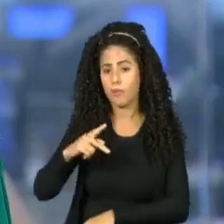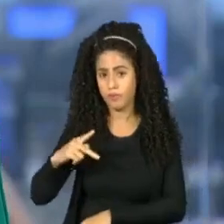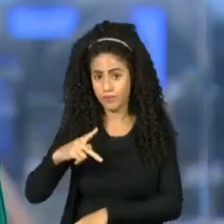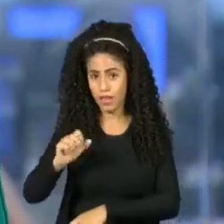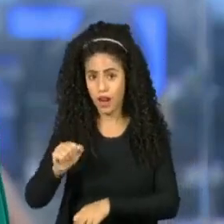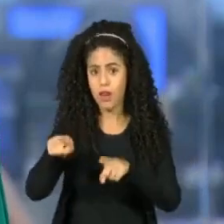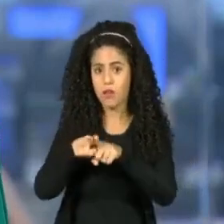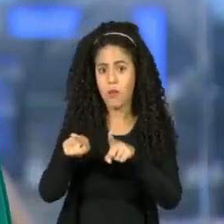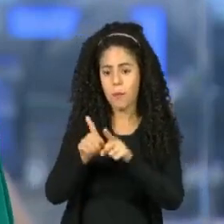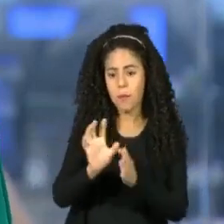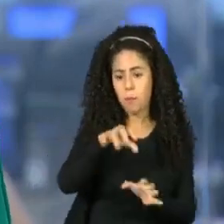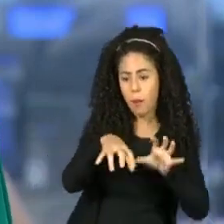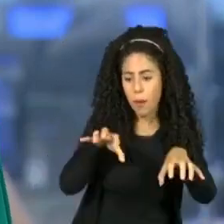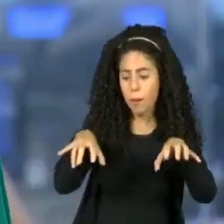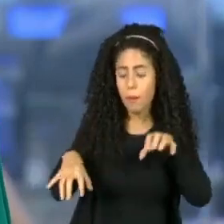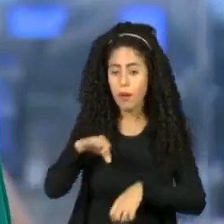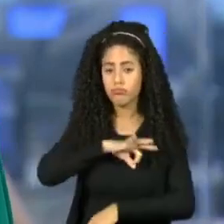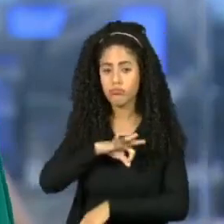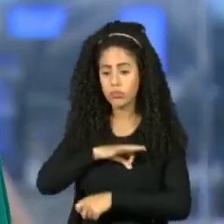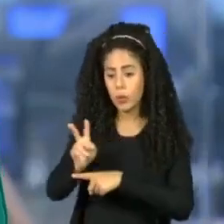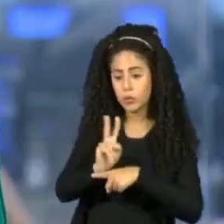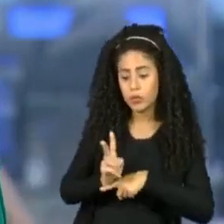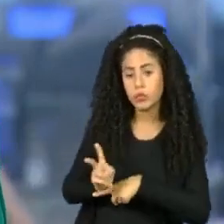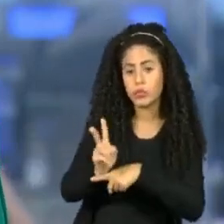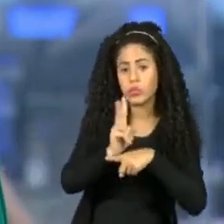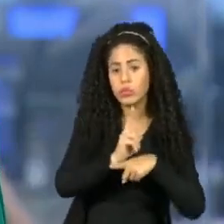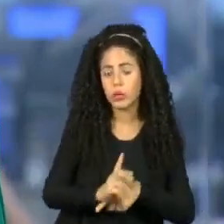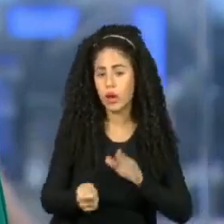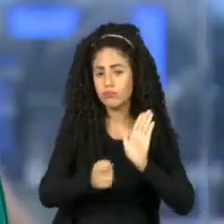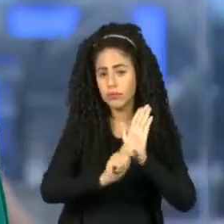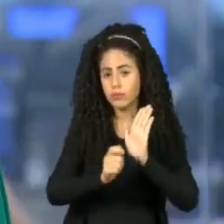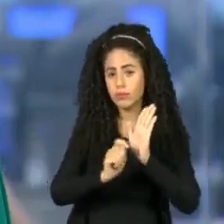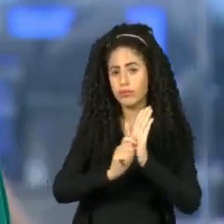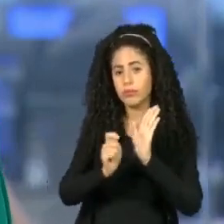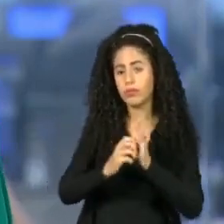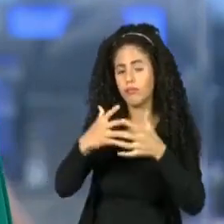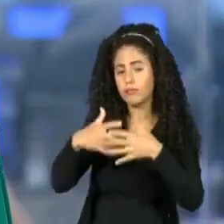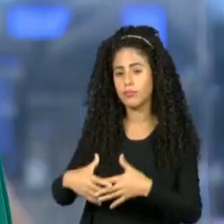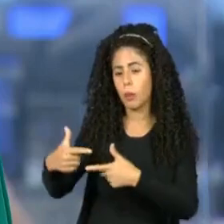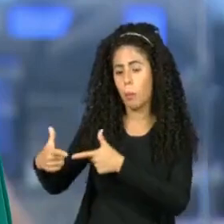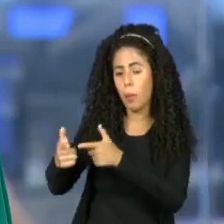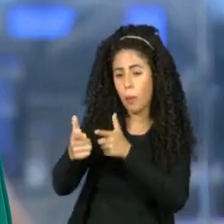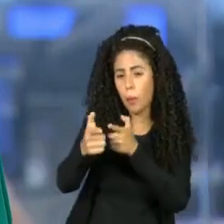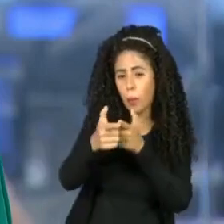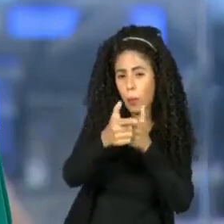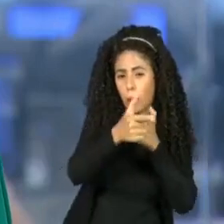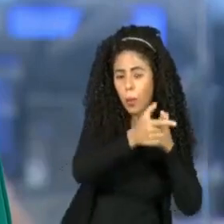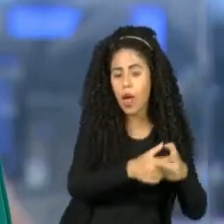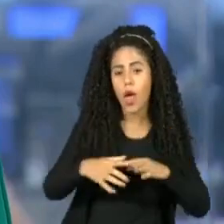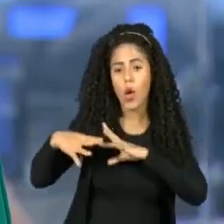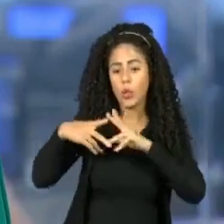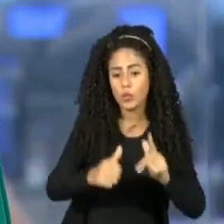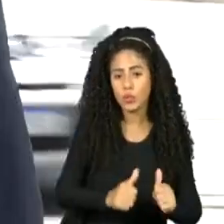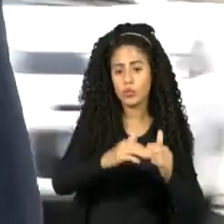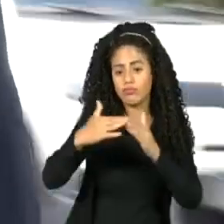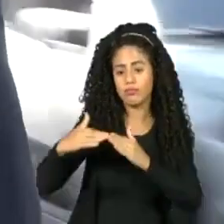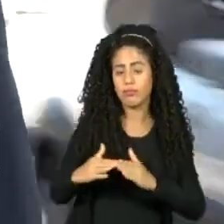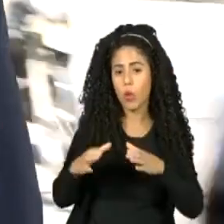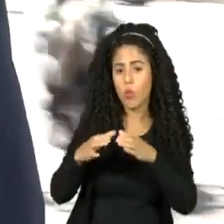as Unidades de Polícia Pacificadora, para combater o crime organizado formado pelo tráfico de drogas e pelas